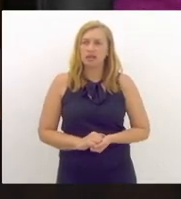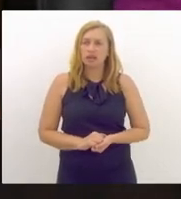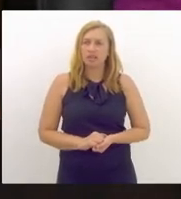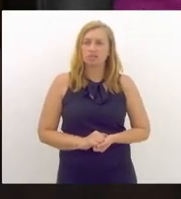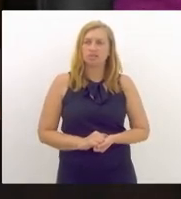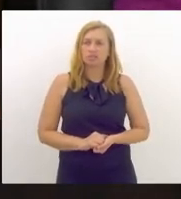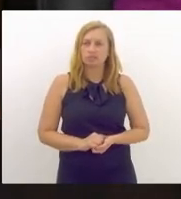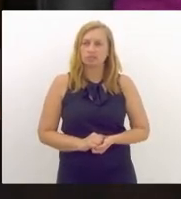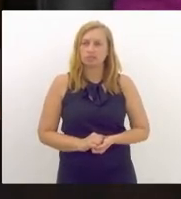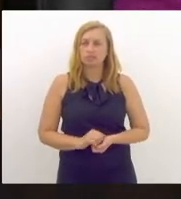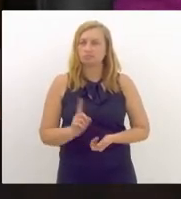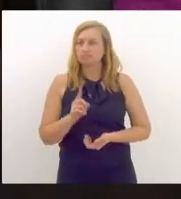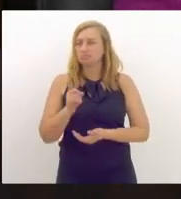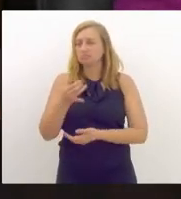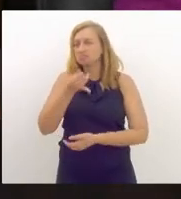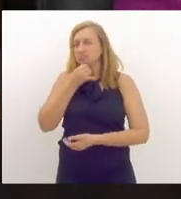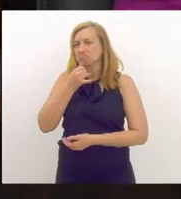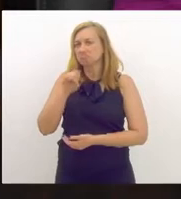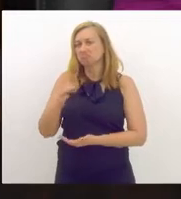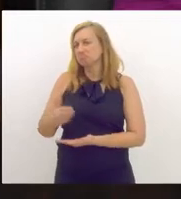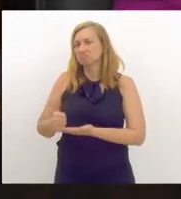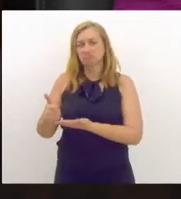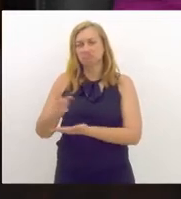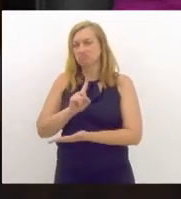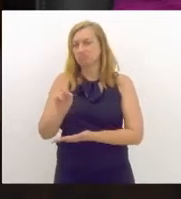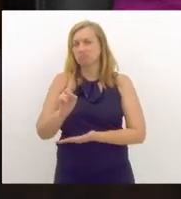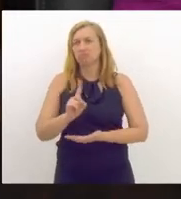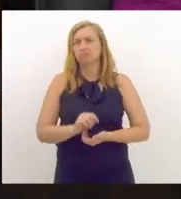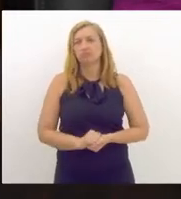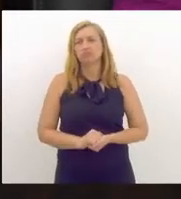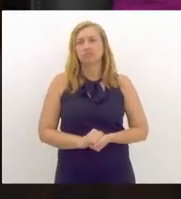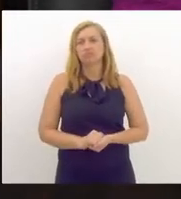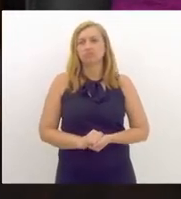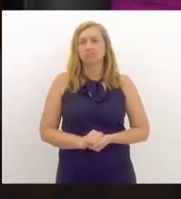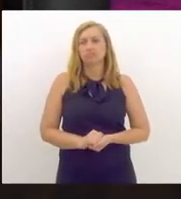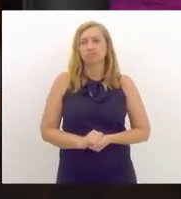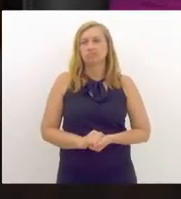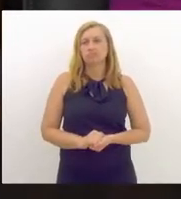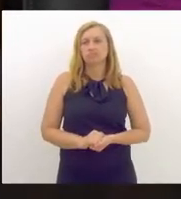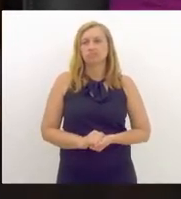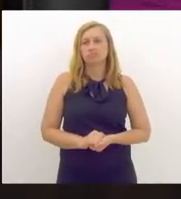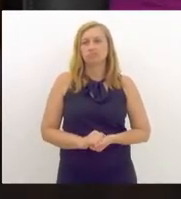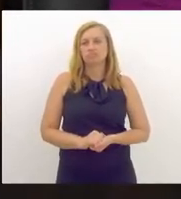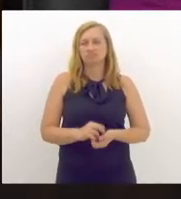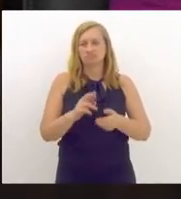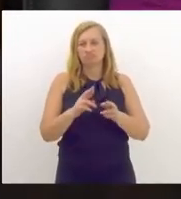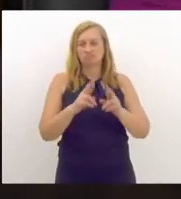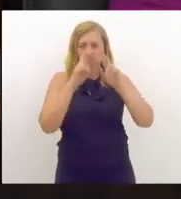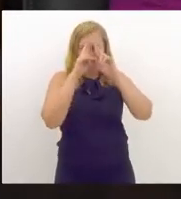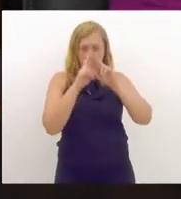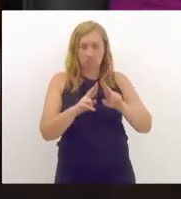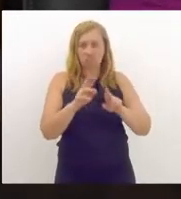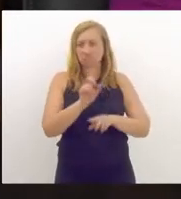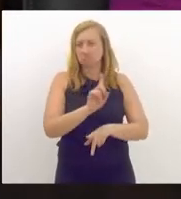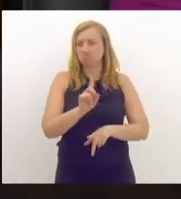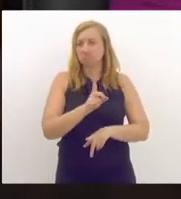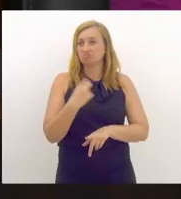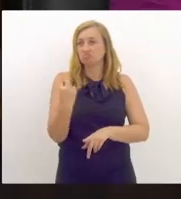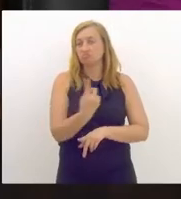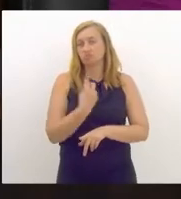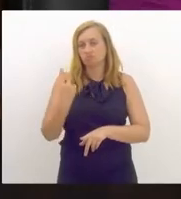triste isso não é digno isso é é muito desrespeitoso com os trabalhadores